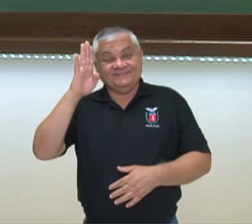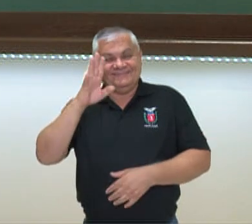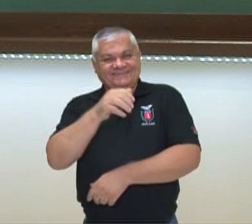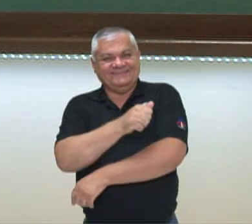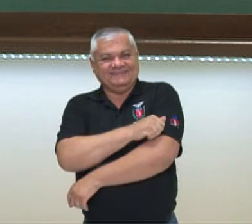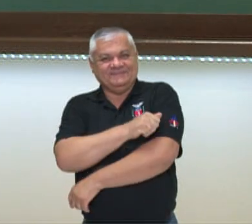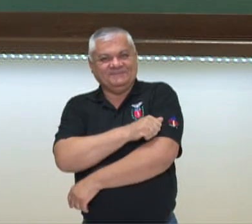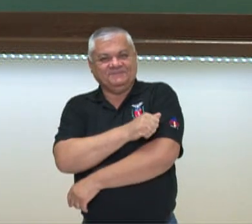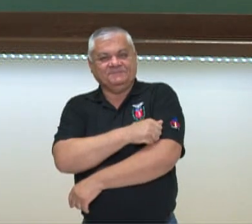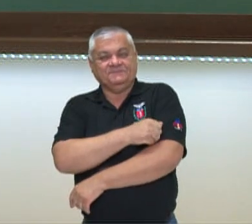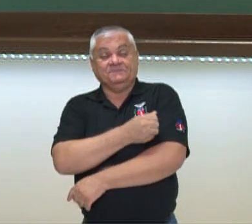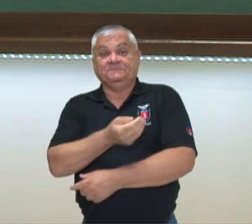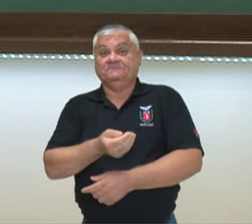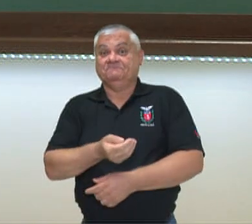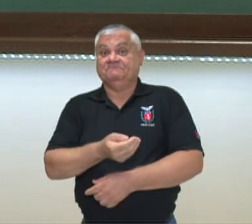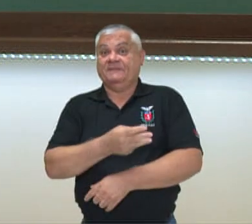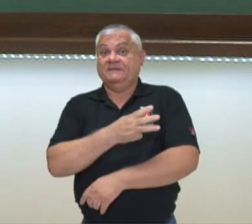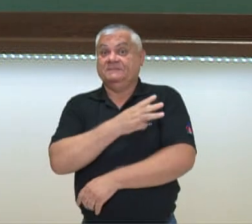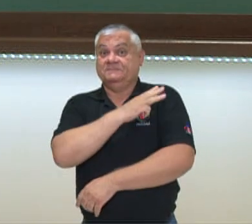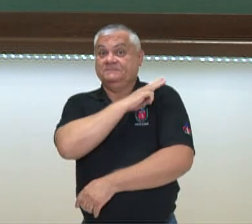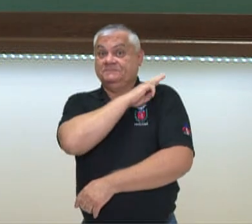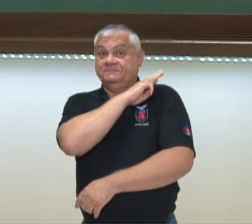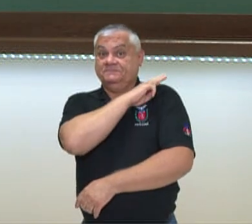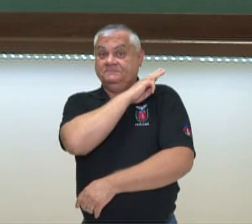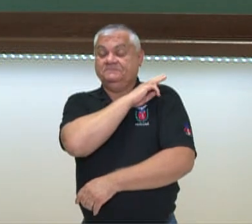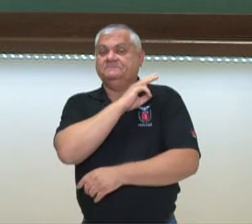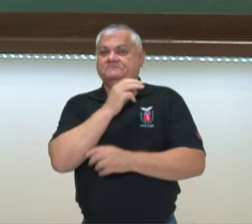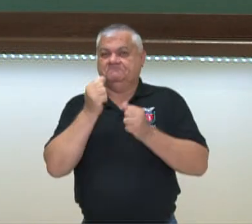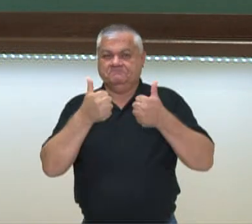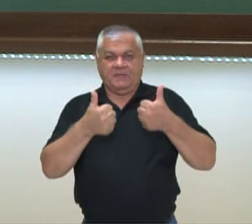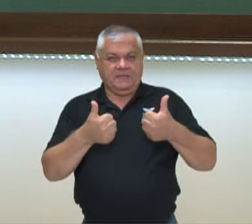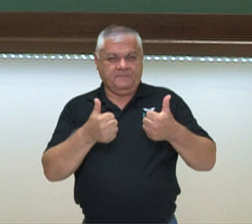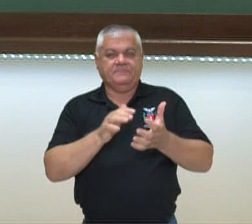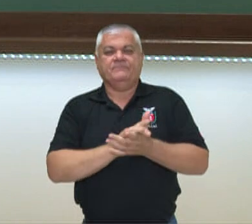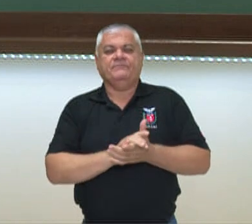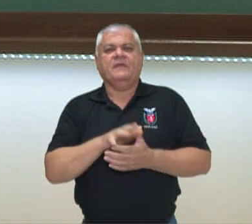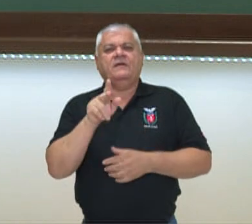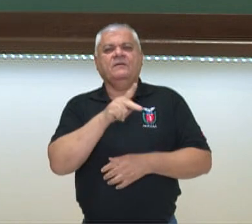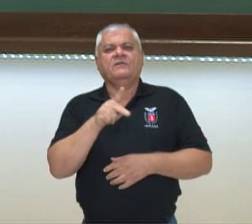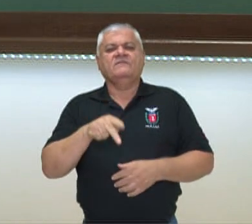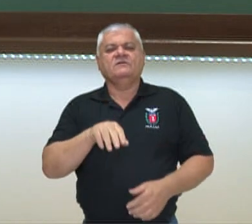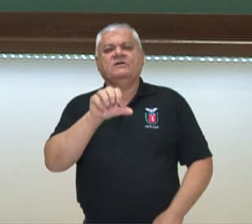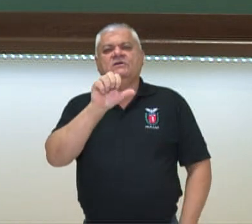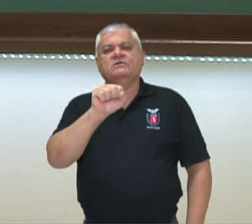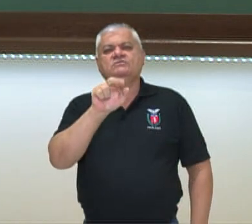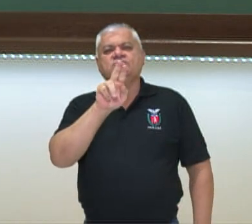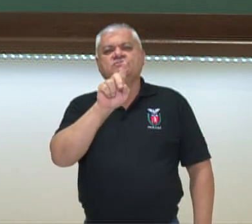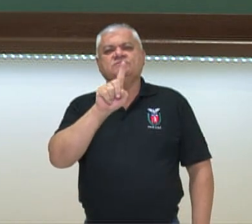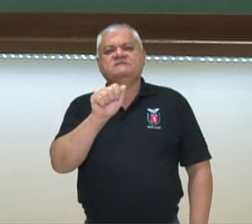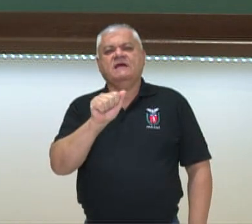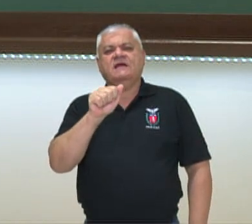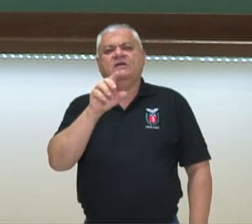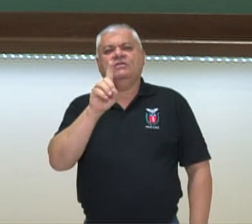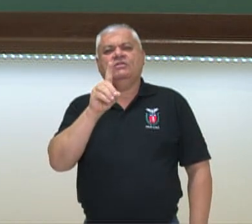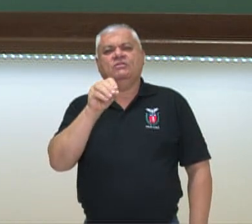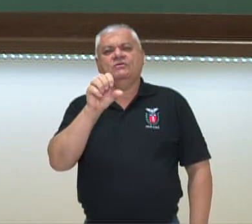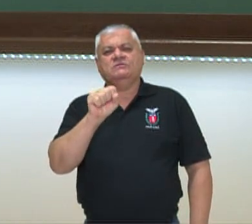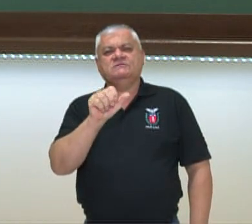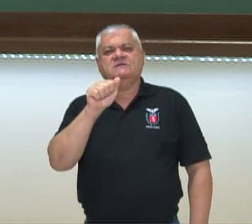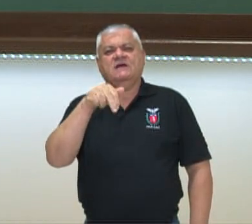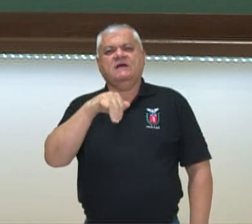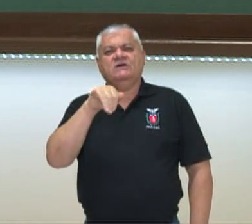Olá, estudantes da terceira série do ensino médio, tudo certo? Eu sou a professora Suzana dos Anjos e nessa aula vamos